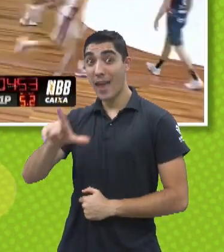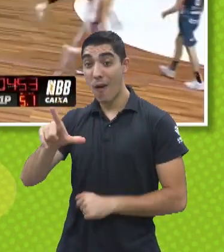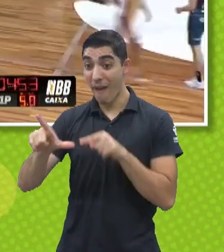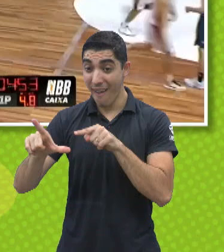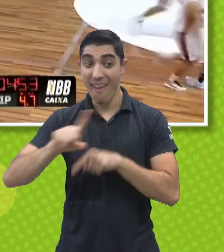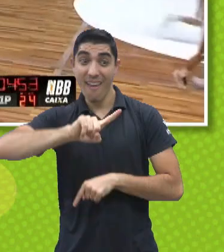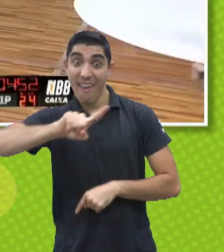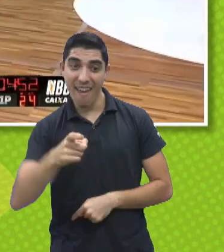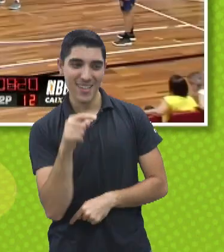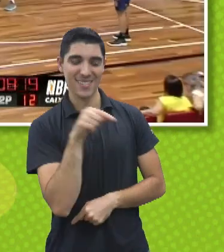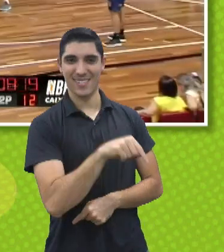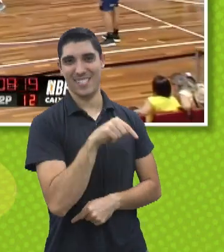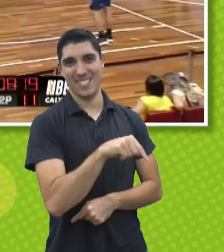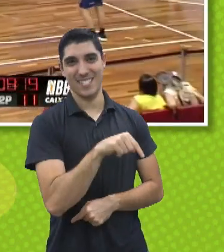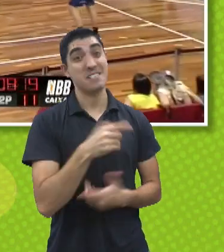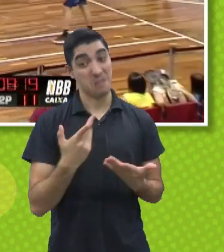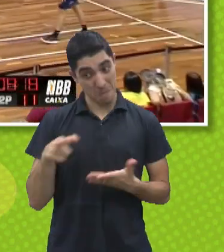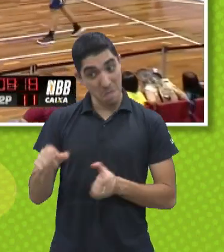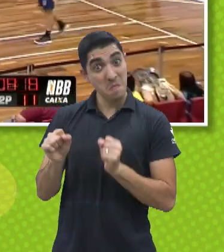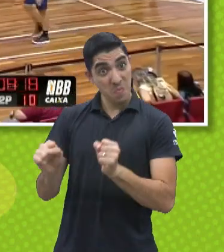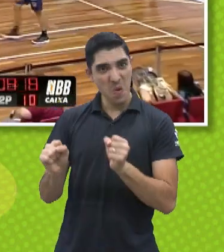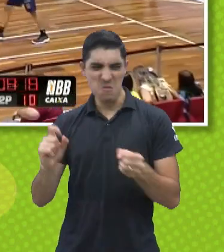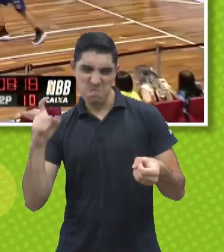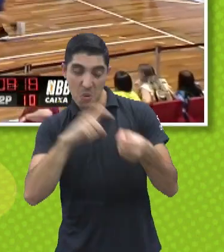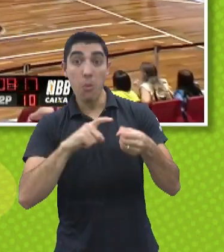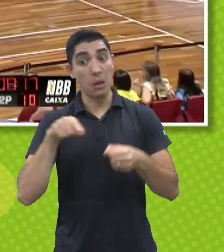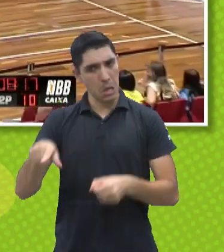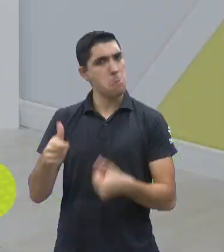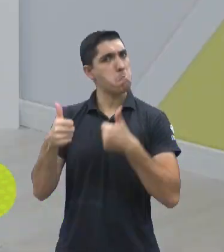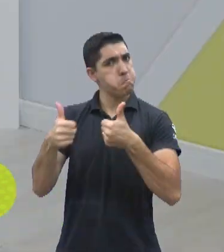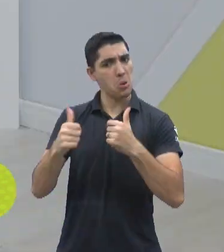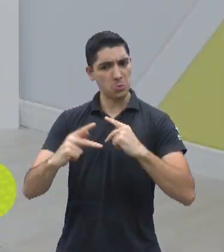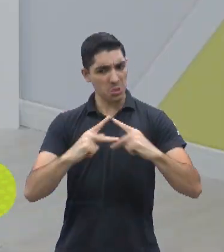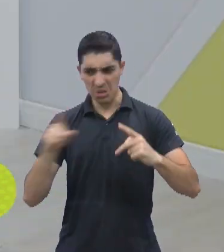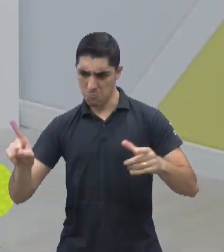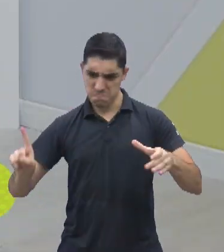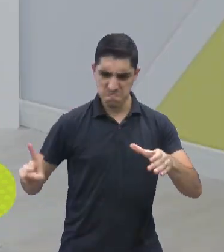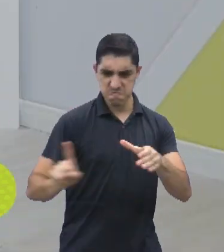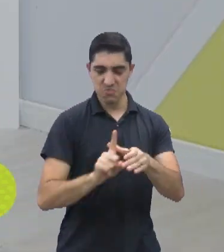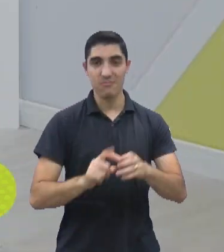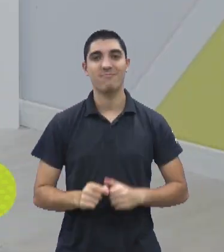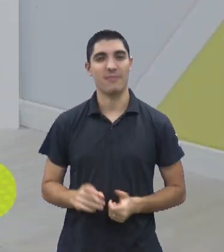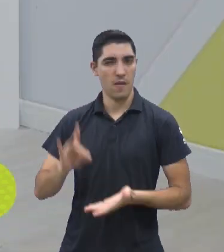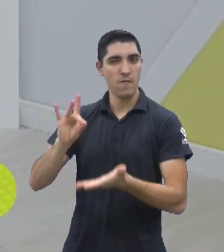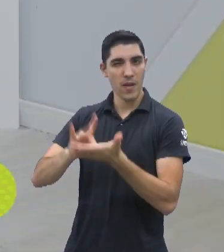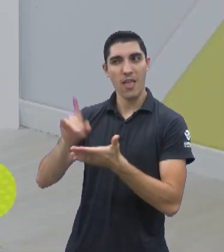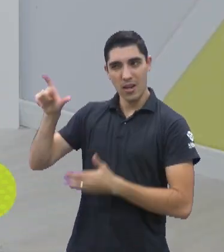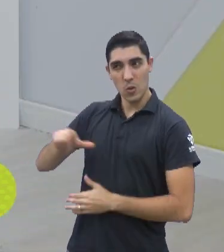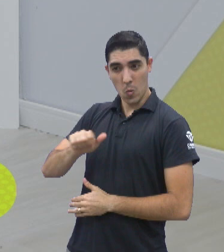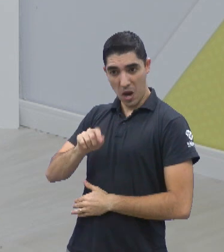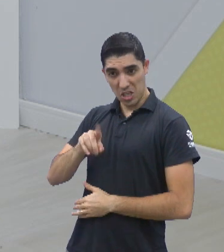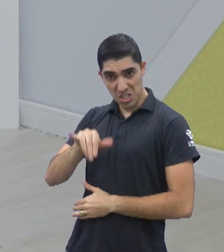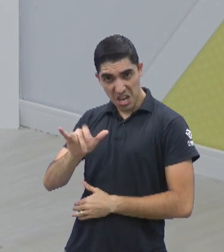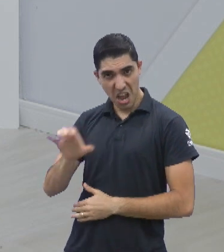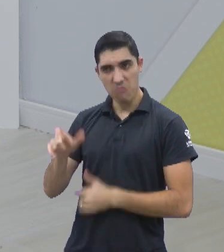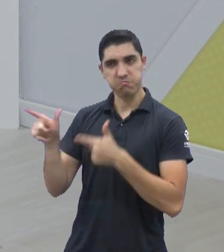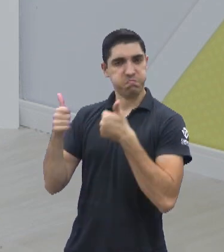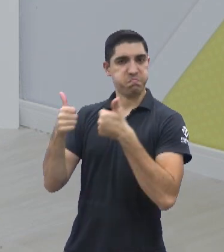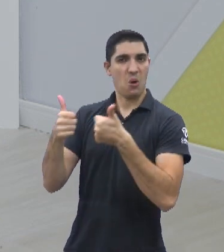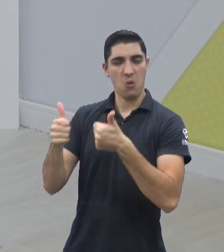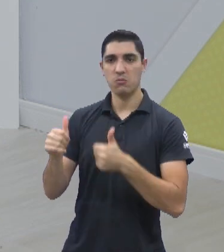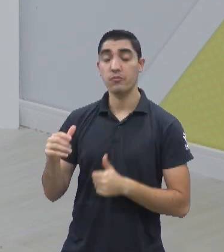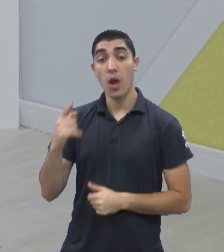que, repito, encaixou muito bem nesse time do São José. É ele que é o motorzinho do time. Vamos dar uma olhadinha rapidinho aqui na tabela de